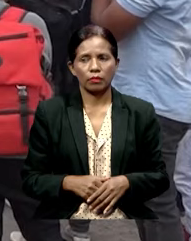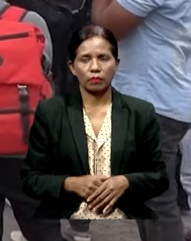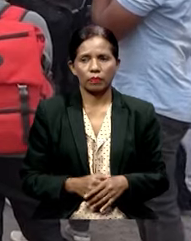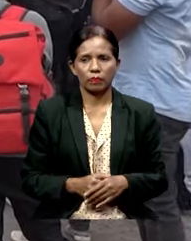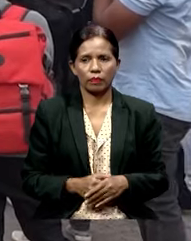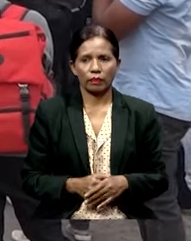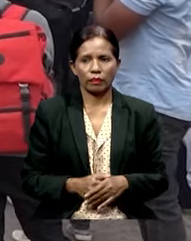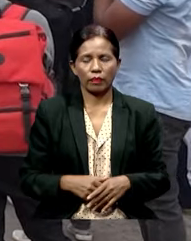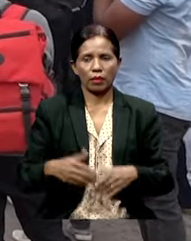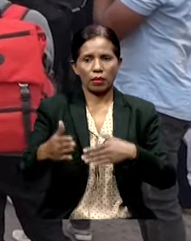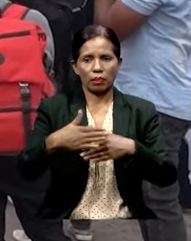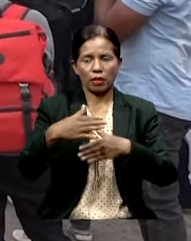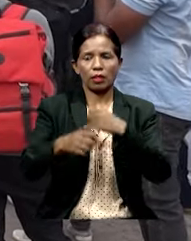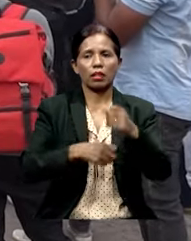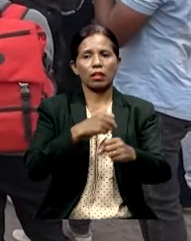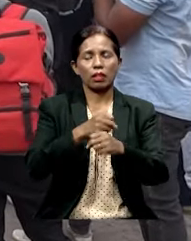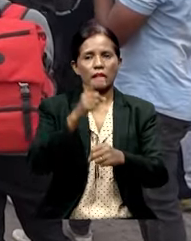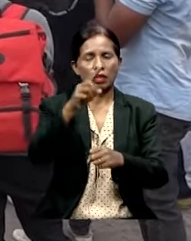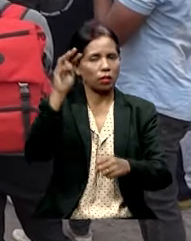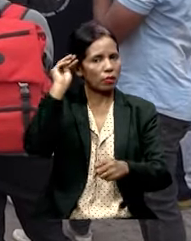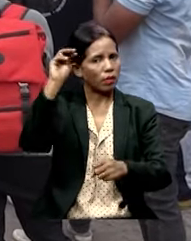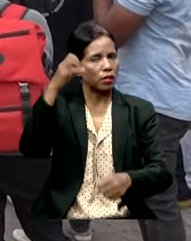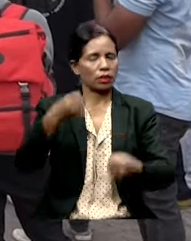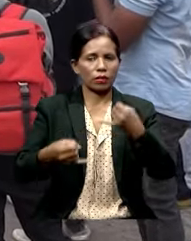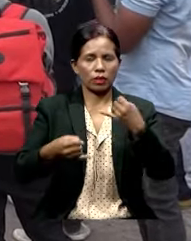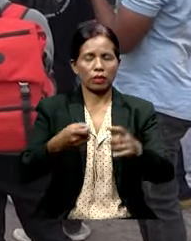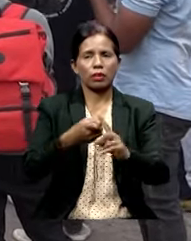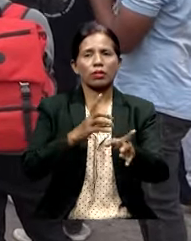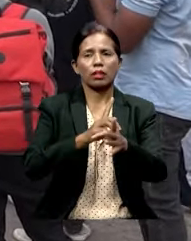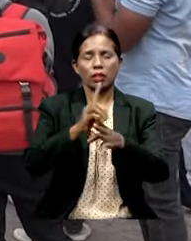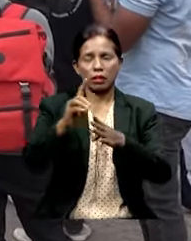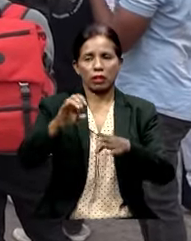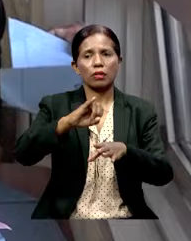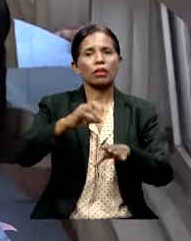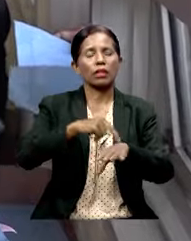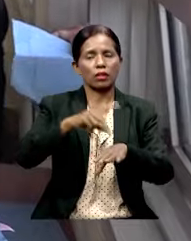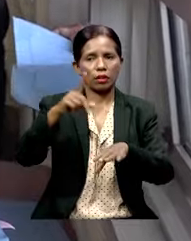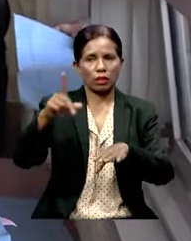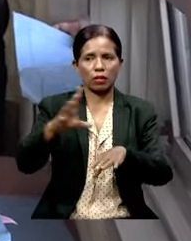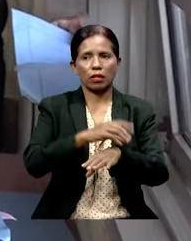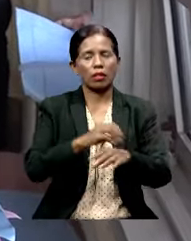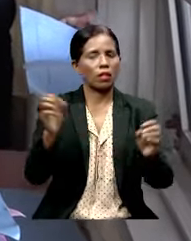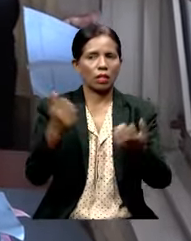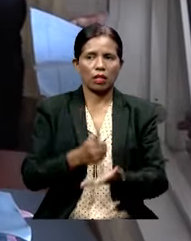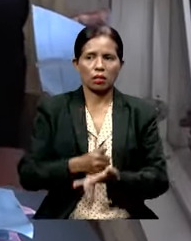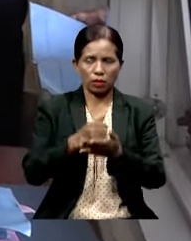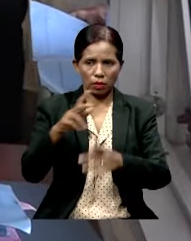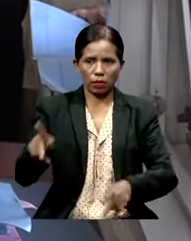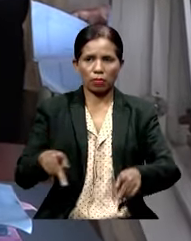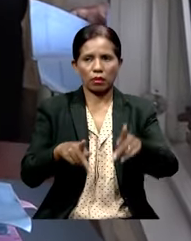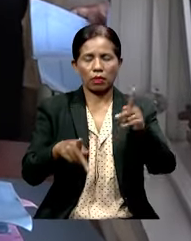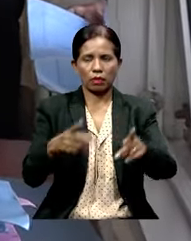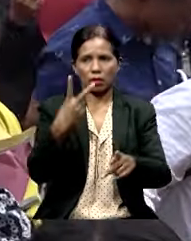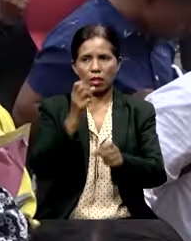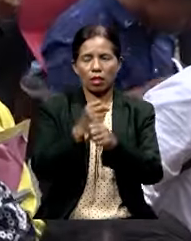A foi investigada no Ministério de Justiça e o Direção Nacional Registro Notariado lá halo atendimento ba público ato